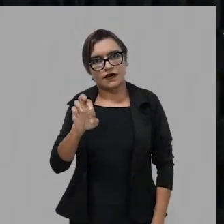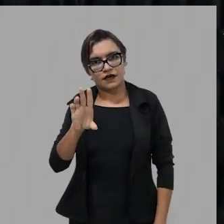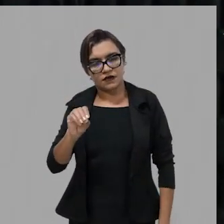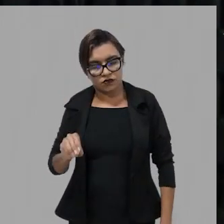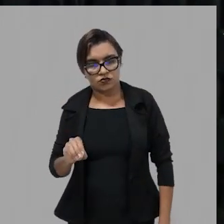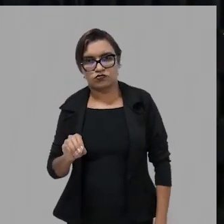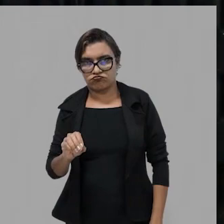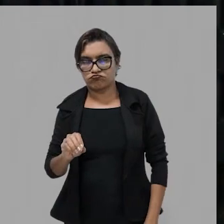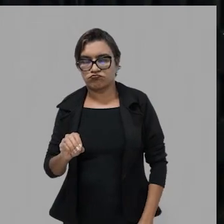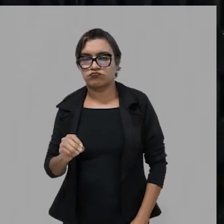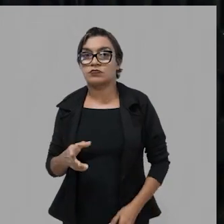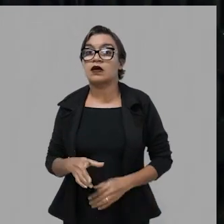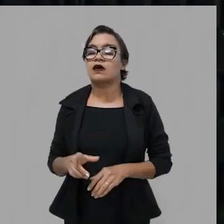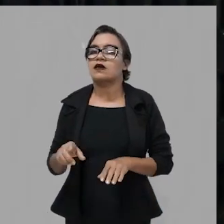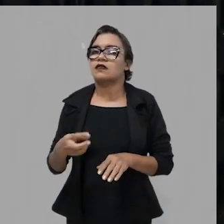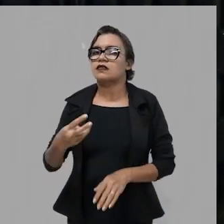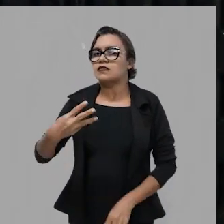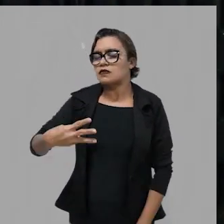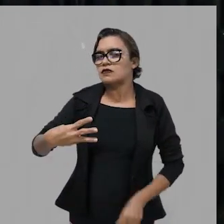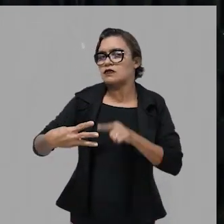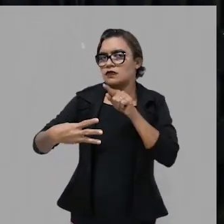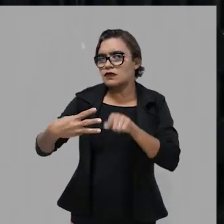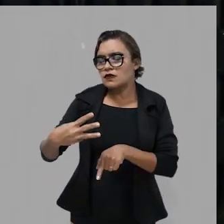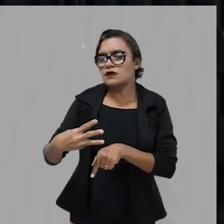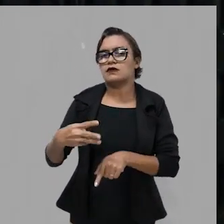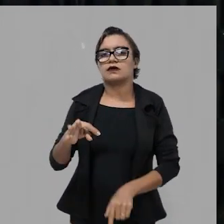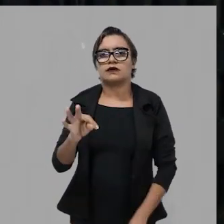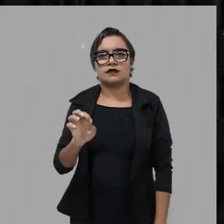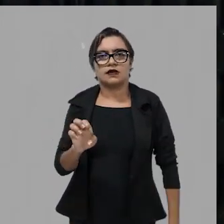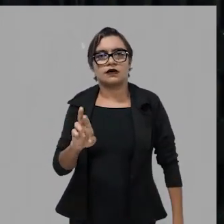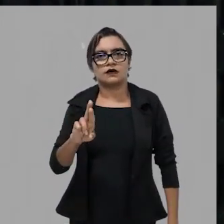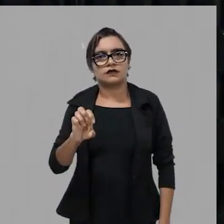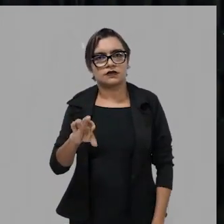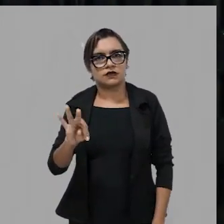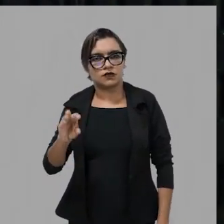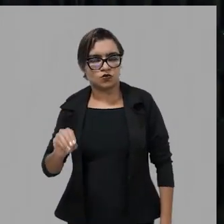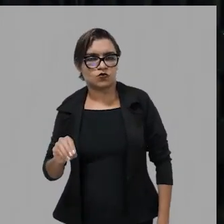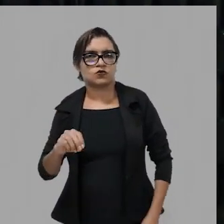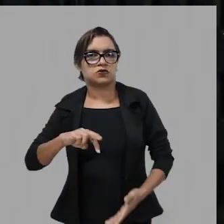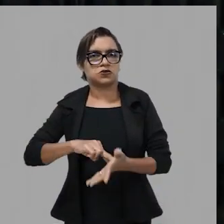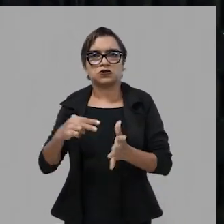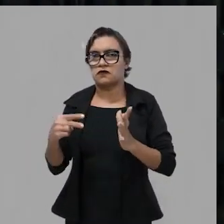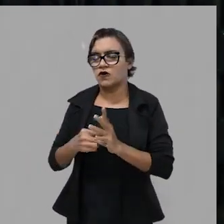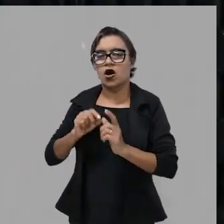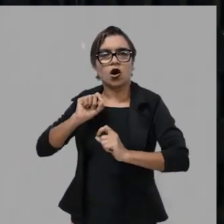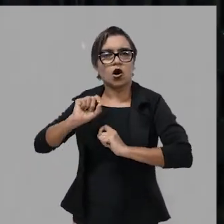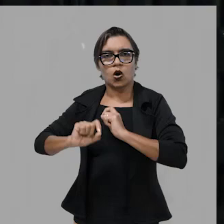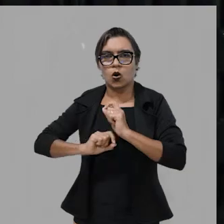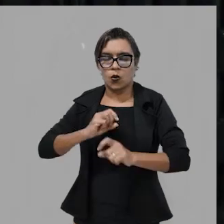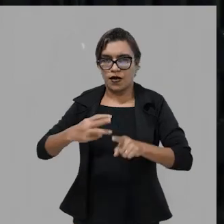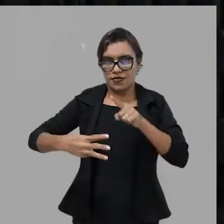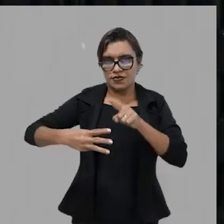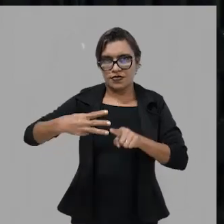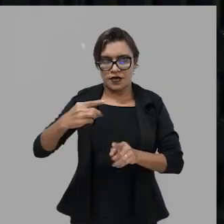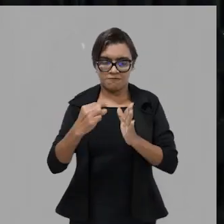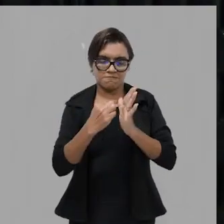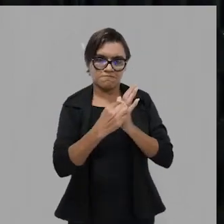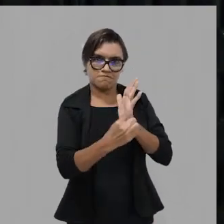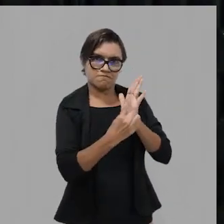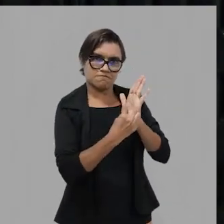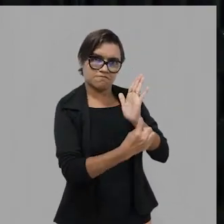com 4 versos. E tercetos, só ir analisando o nome, turma. Tercetos seriam o quê? 3 versos. Né?